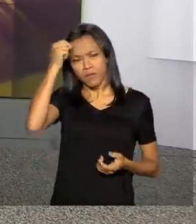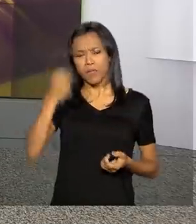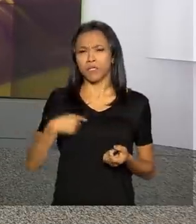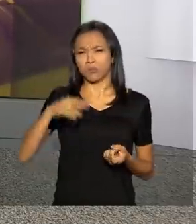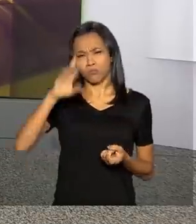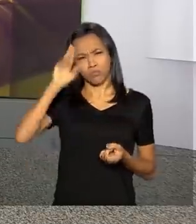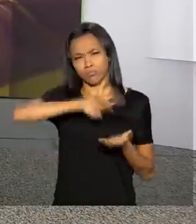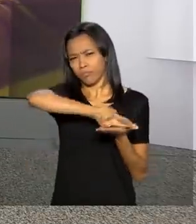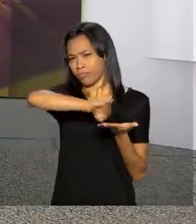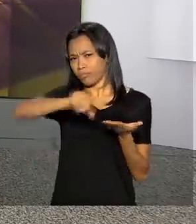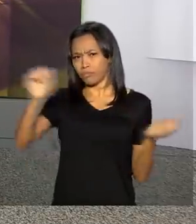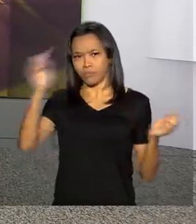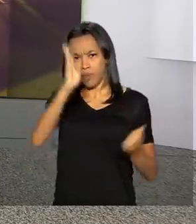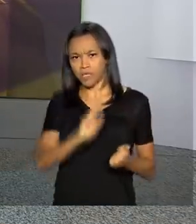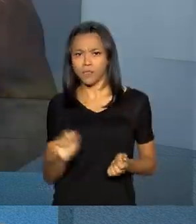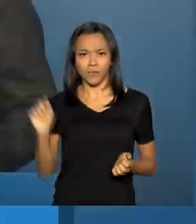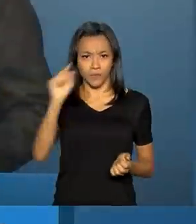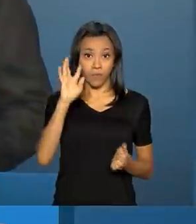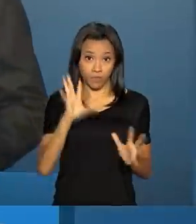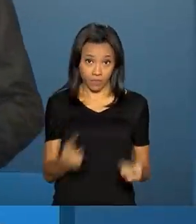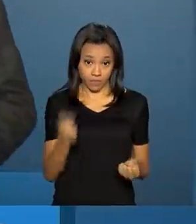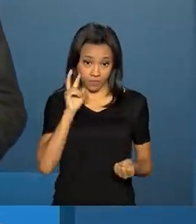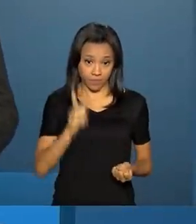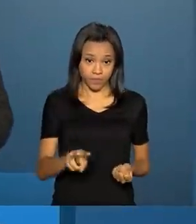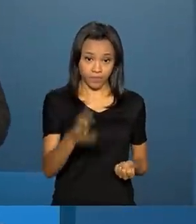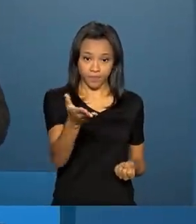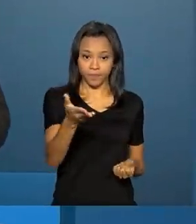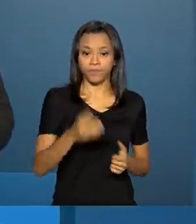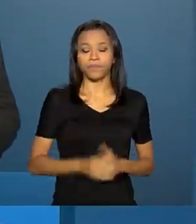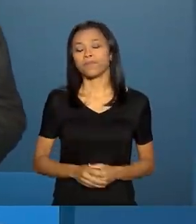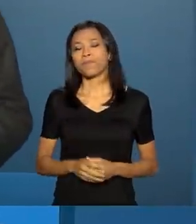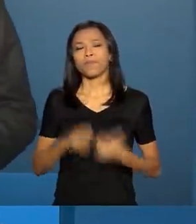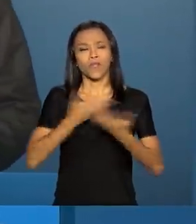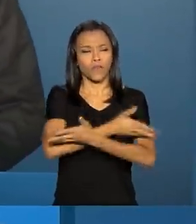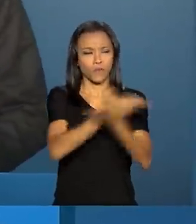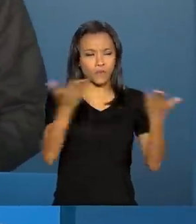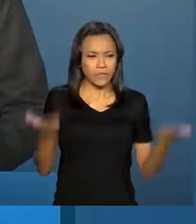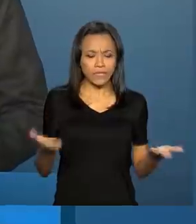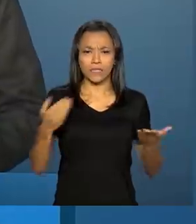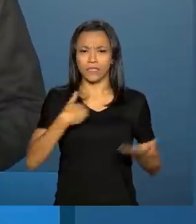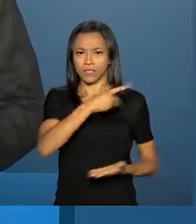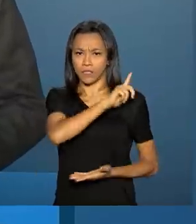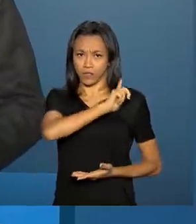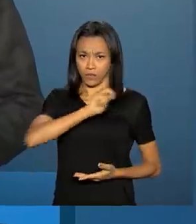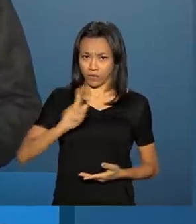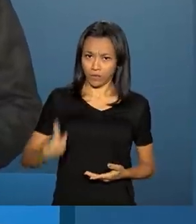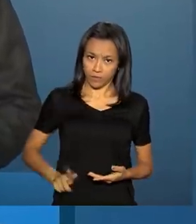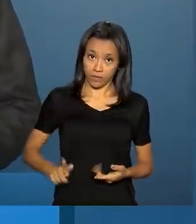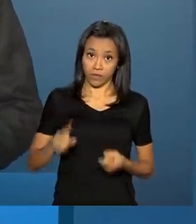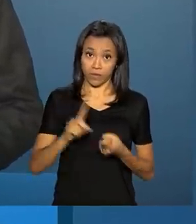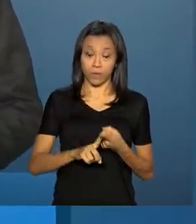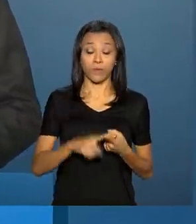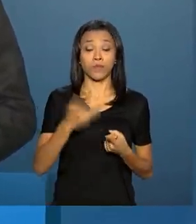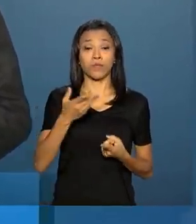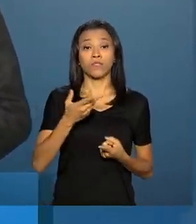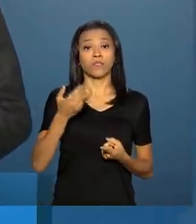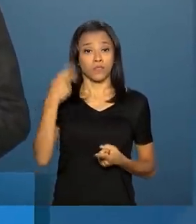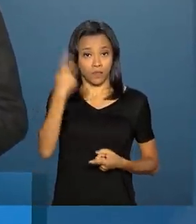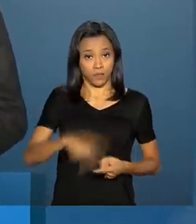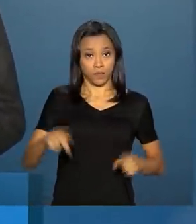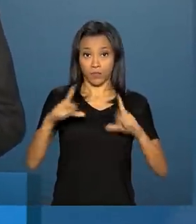país. Vamos acompanhar. Senhores governadores, os presentes Ibanez Rocha, Marcos Rocha, meus